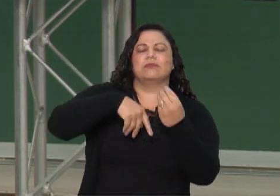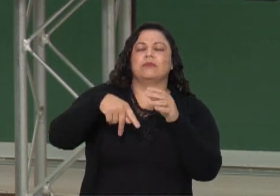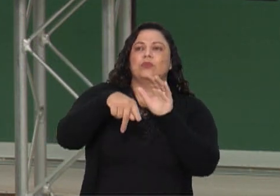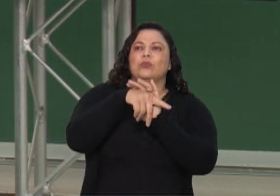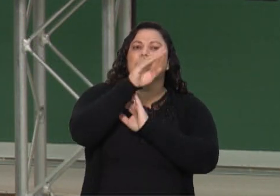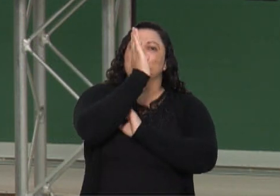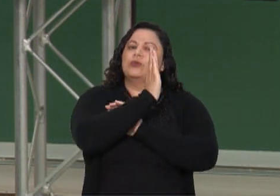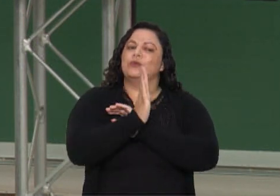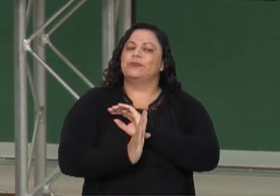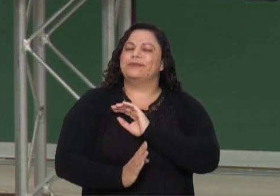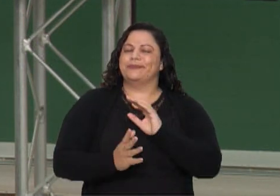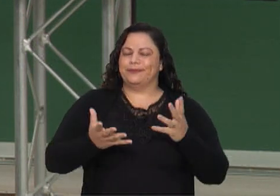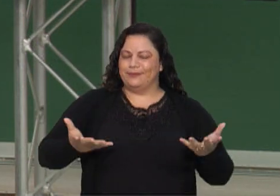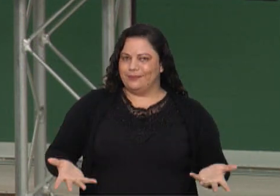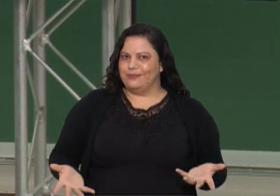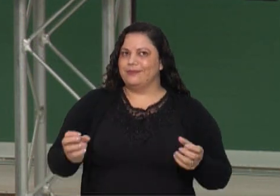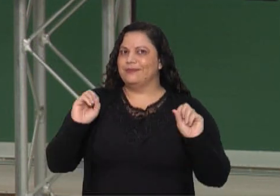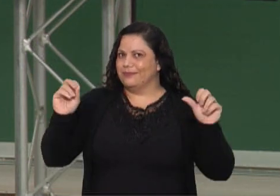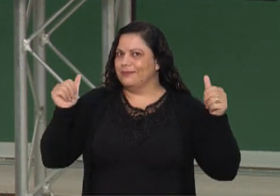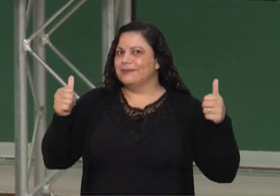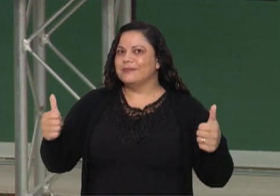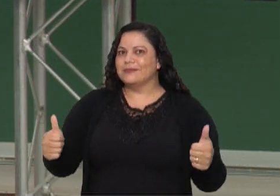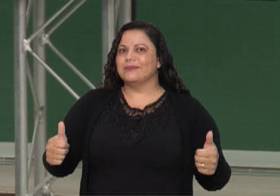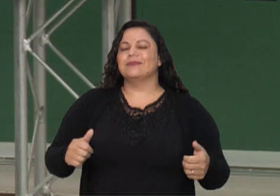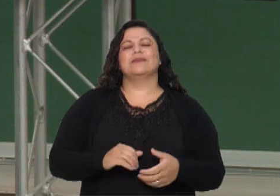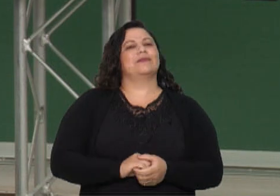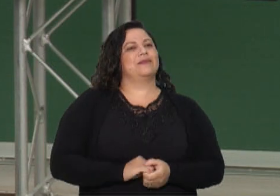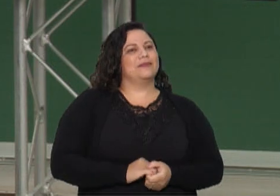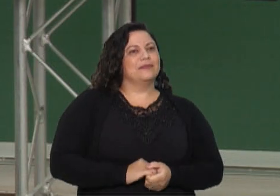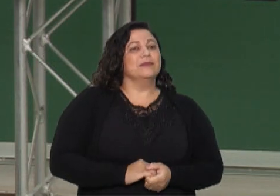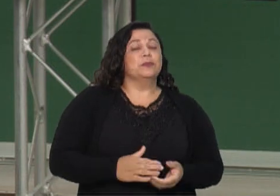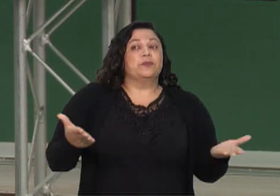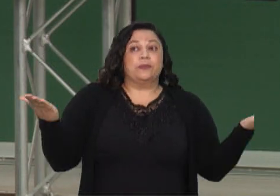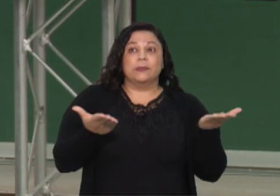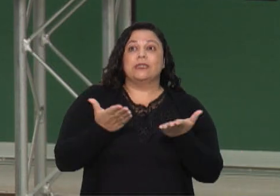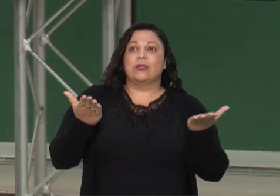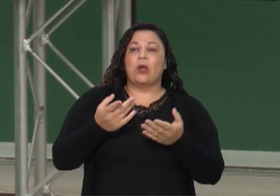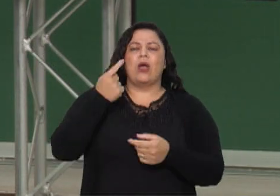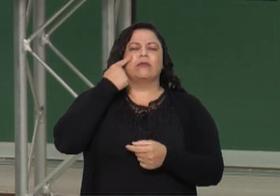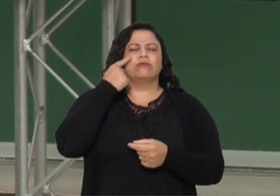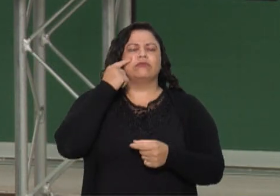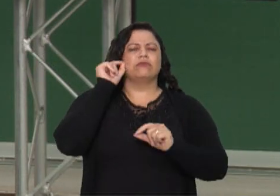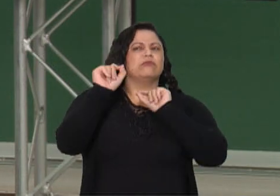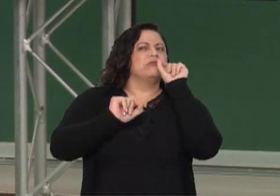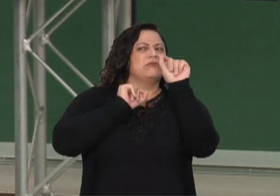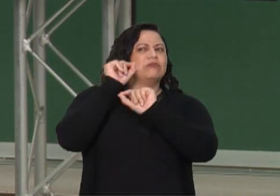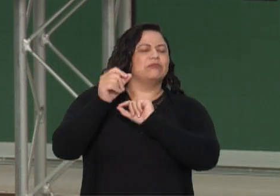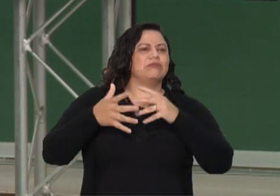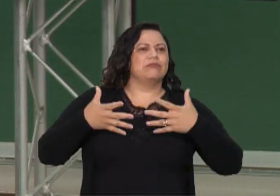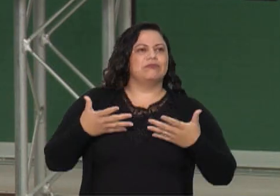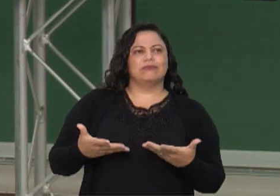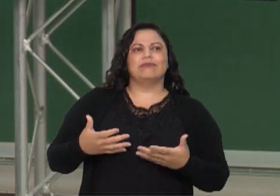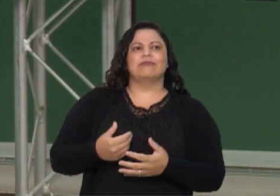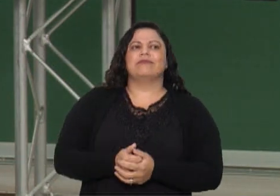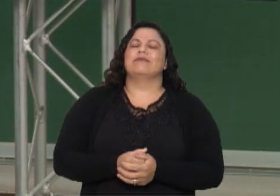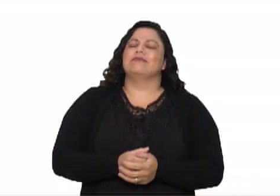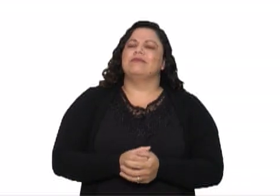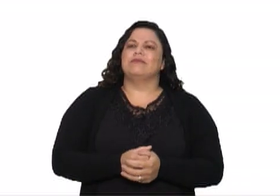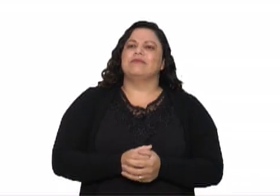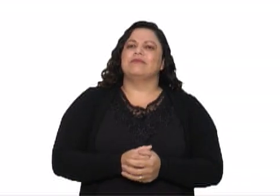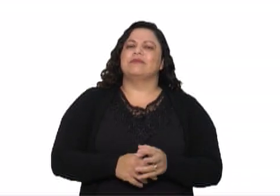raízes nacionais, ok? Muito bem. Então agora vamos ver o que a gente vai ver de novo nessa aula? Olha